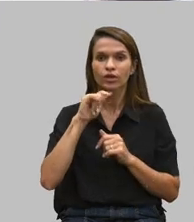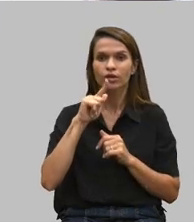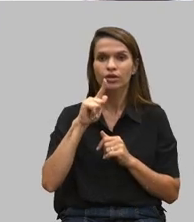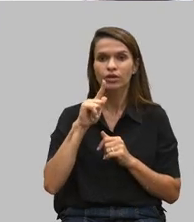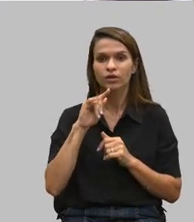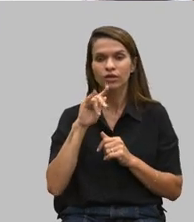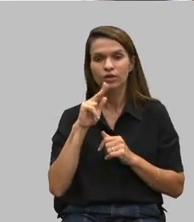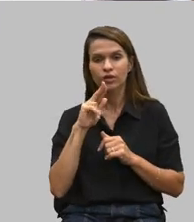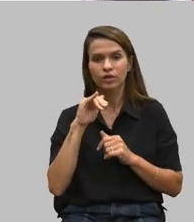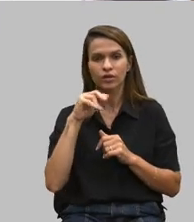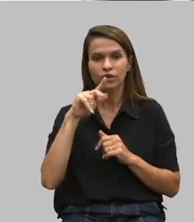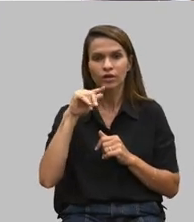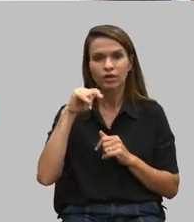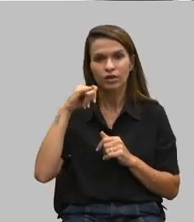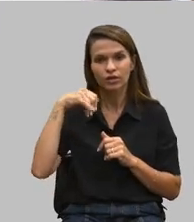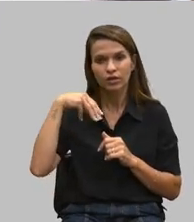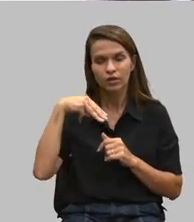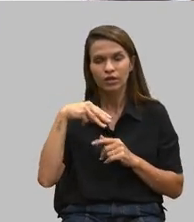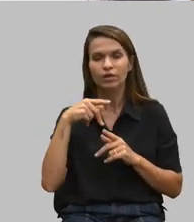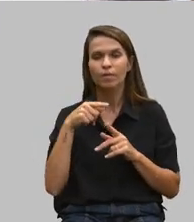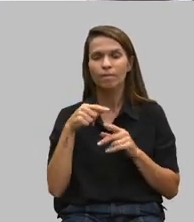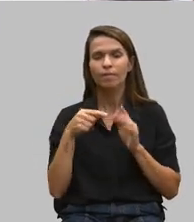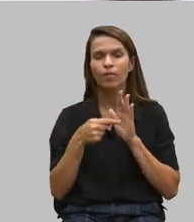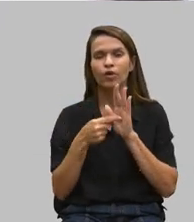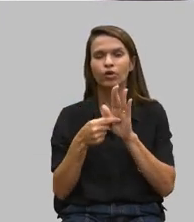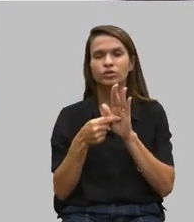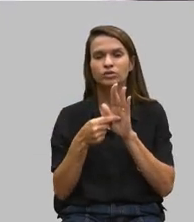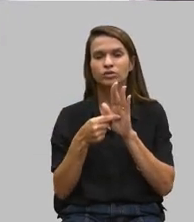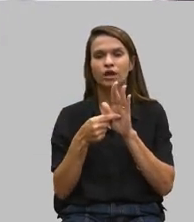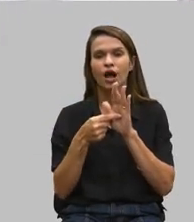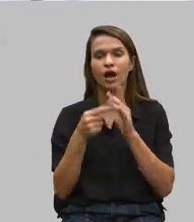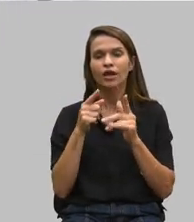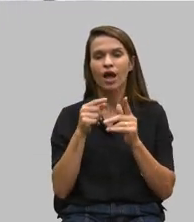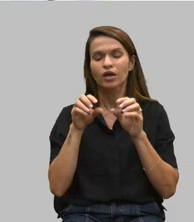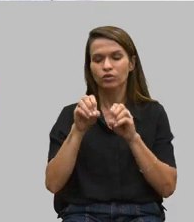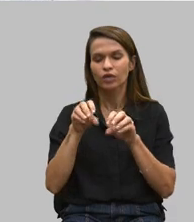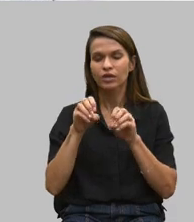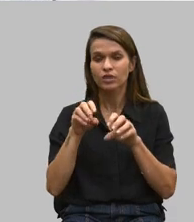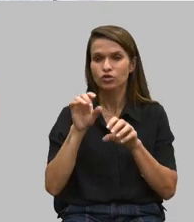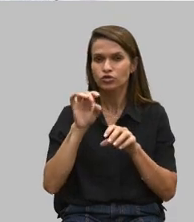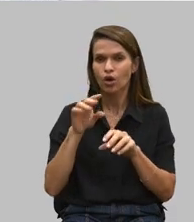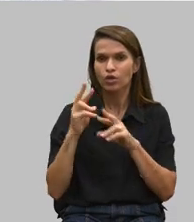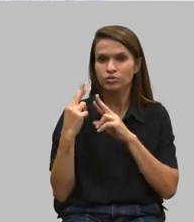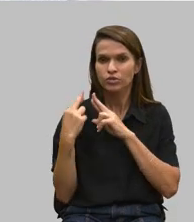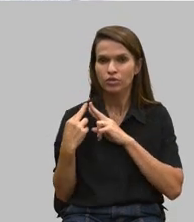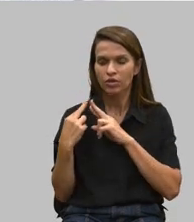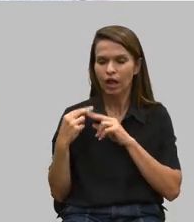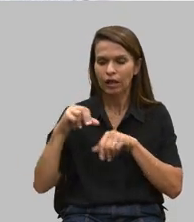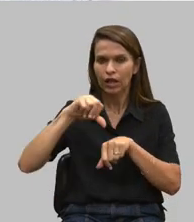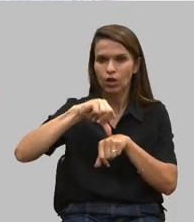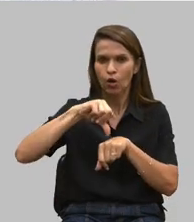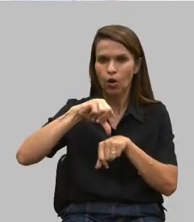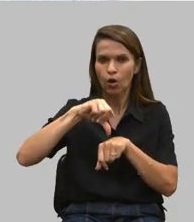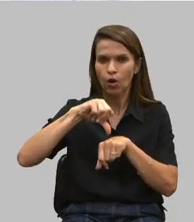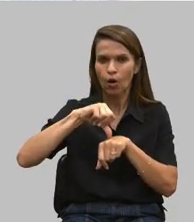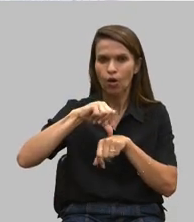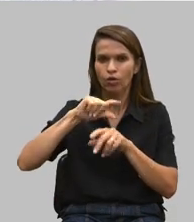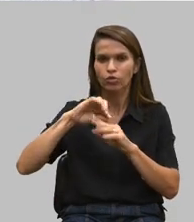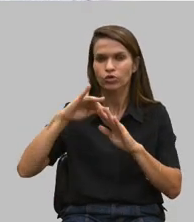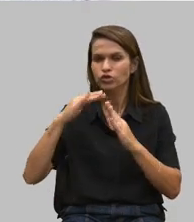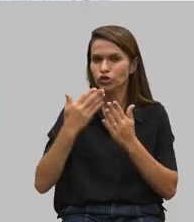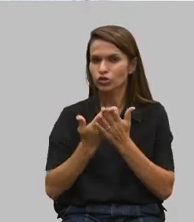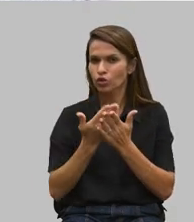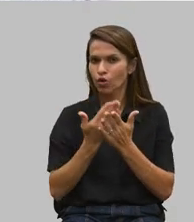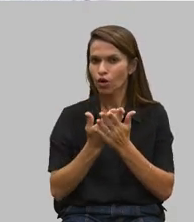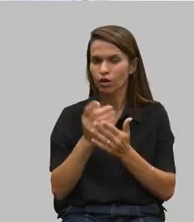Educação de que a educação não é responsabilidade apenas daquele órgão chamado escola ela